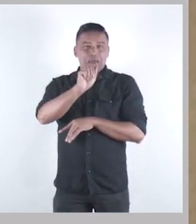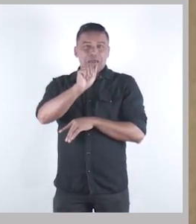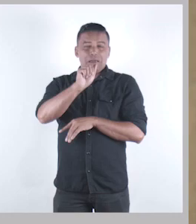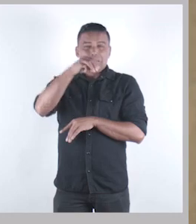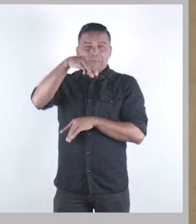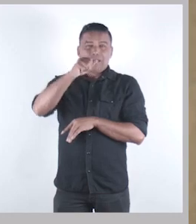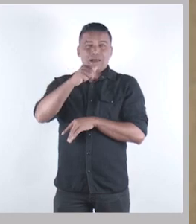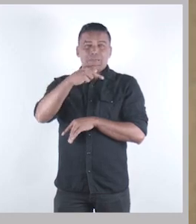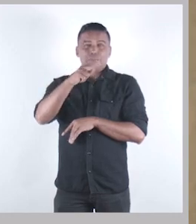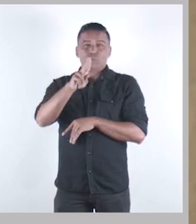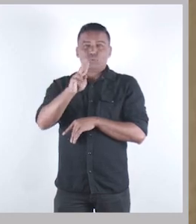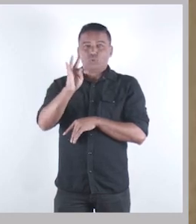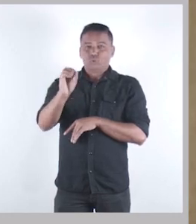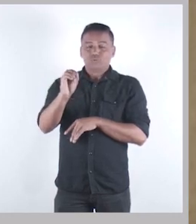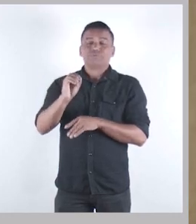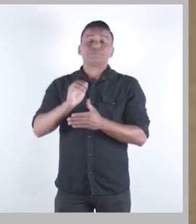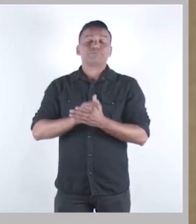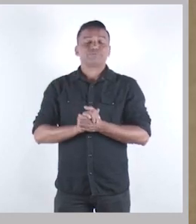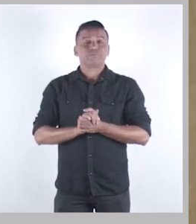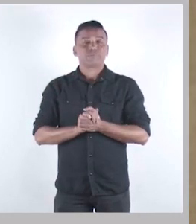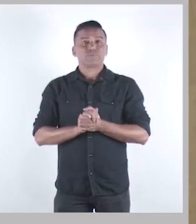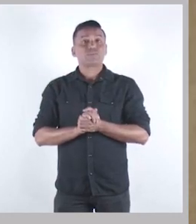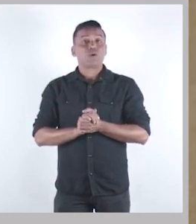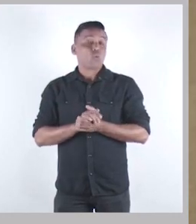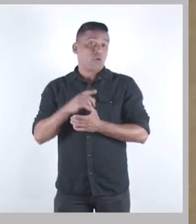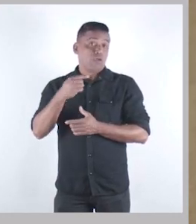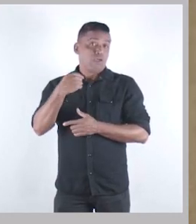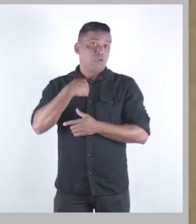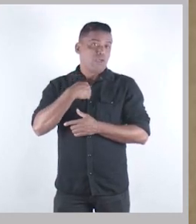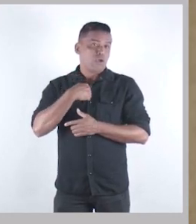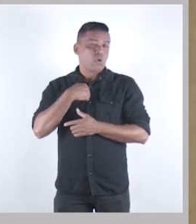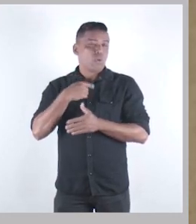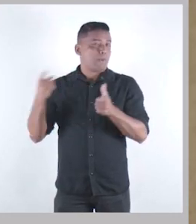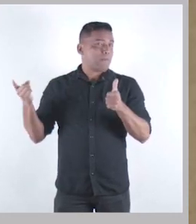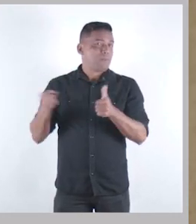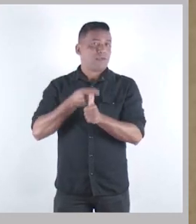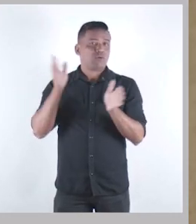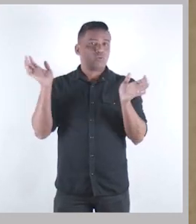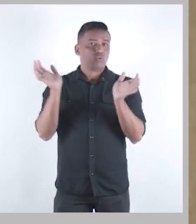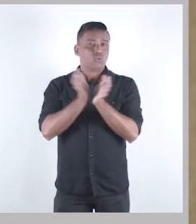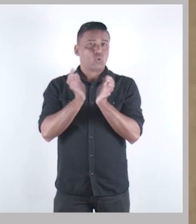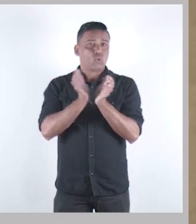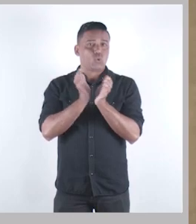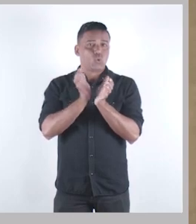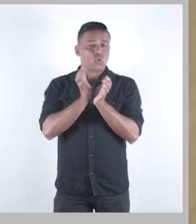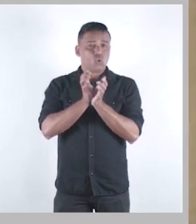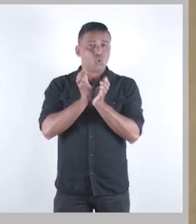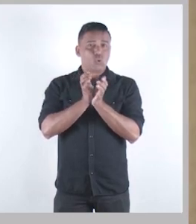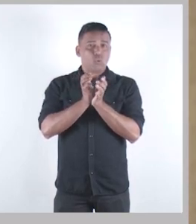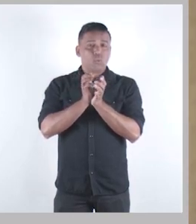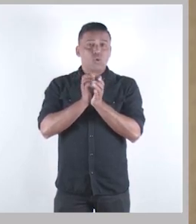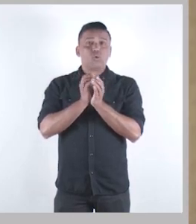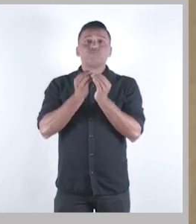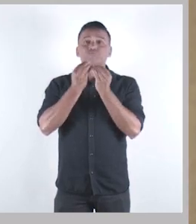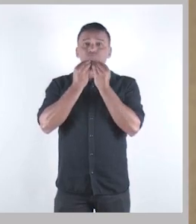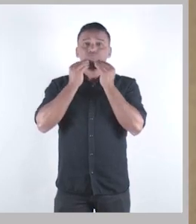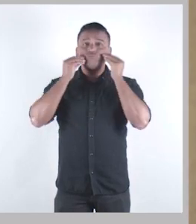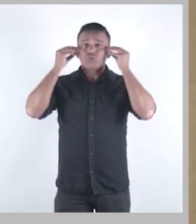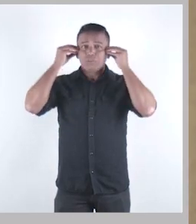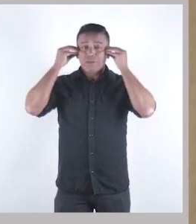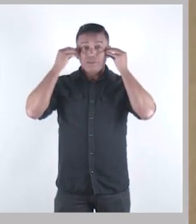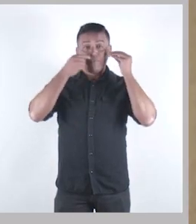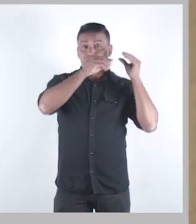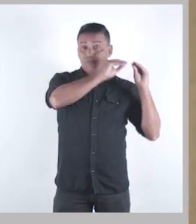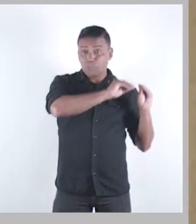como foi dito, eu fiz parte do primeiro grupo de estudantes moçambicanos que foram estudar em Cuba.